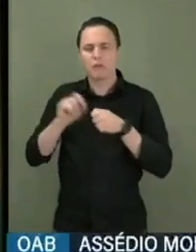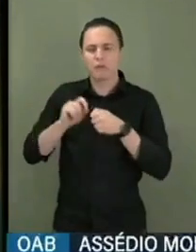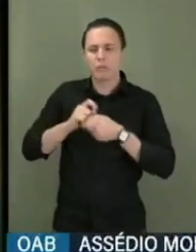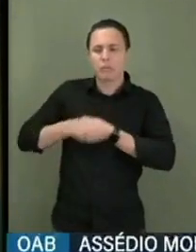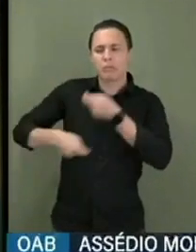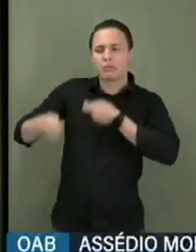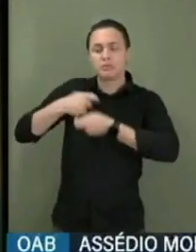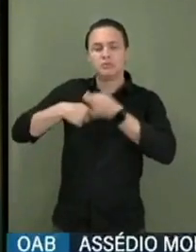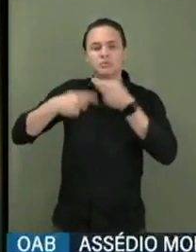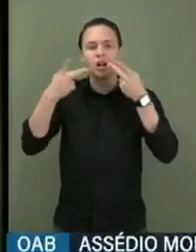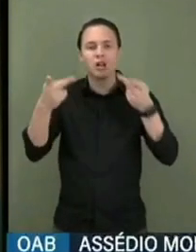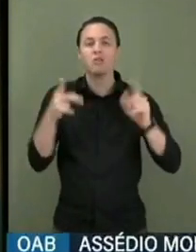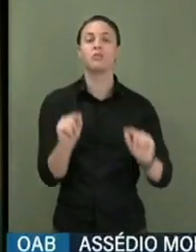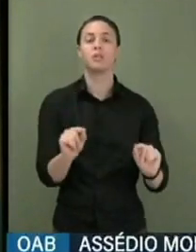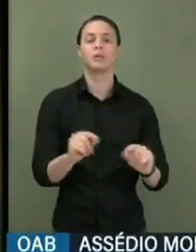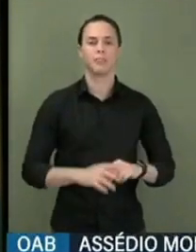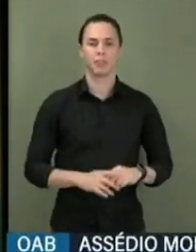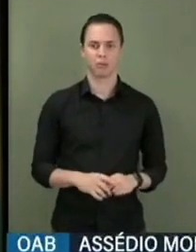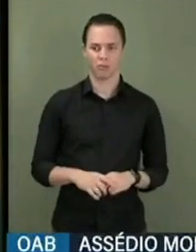diziam